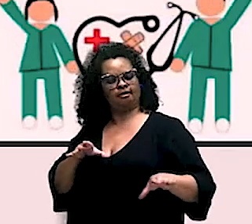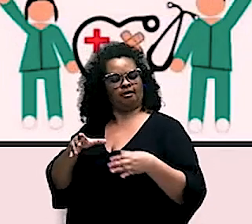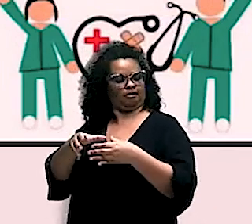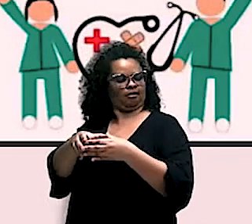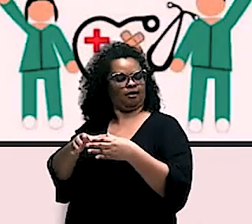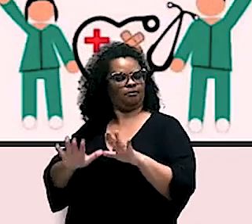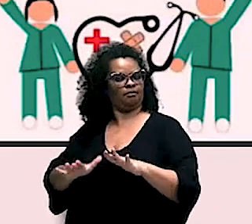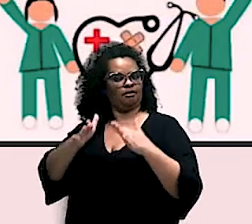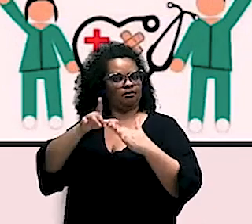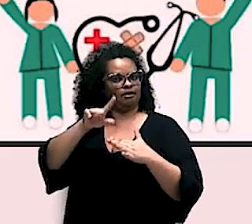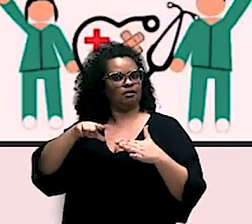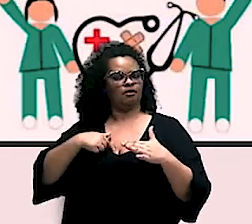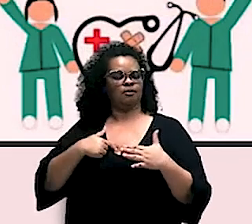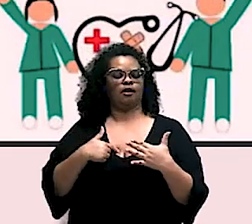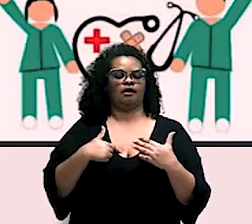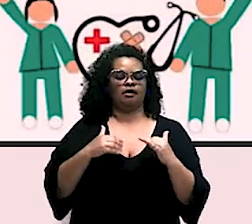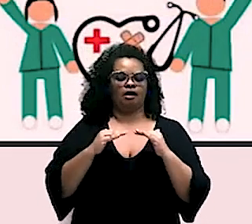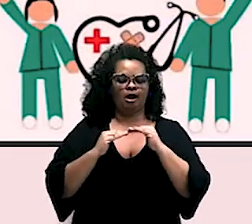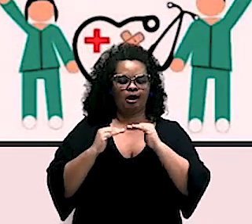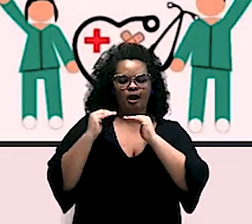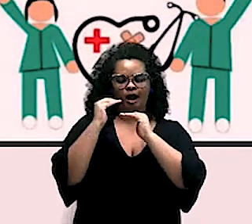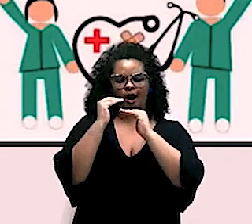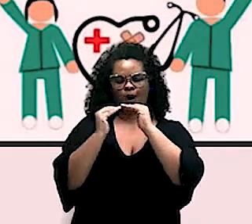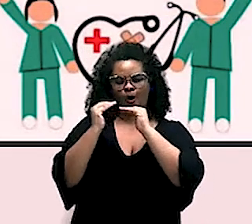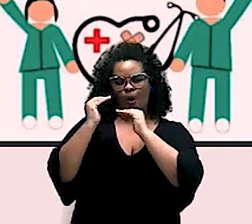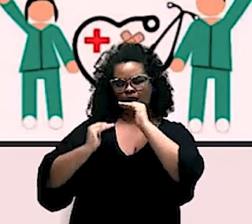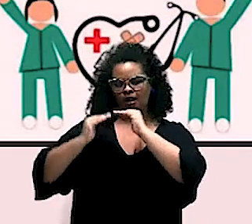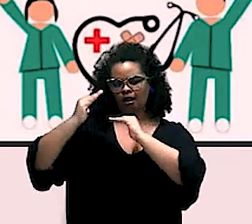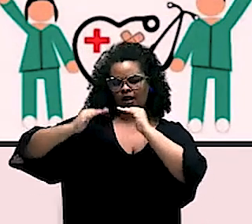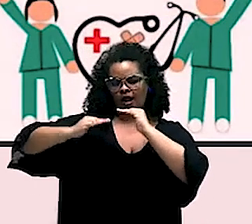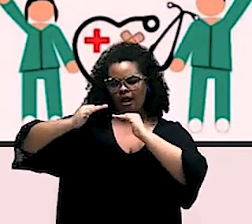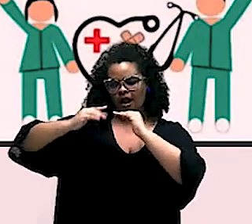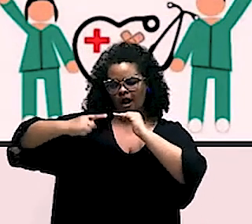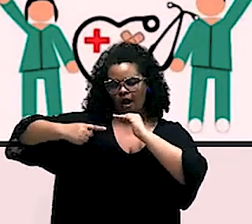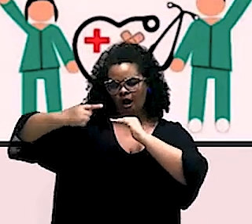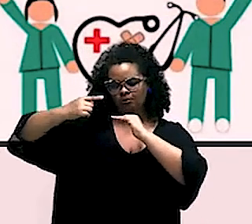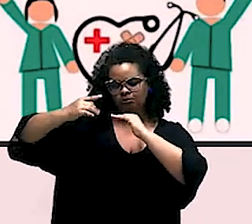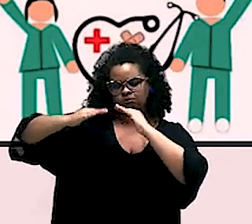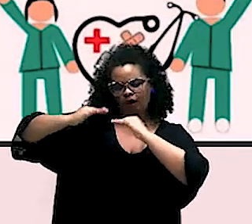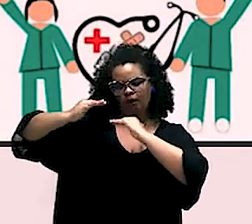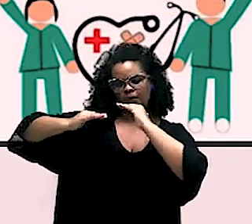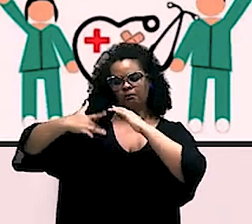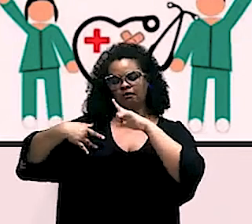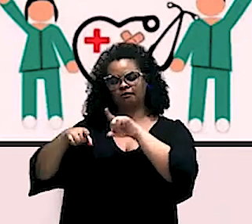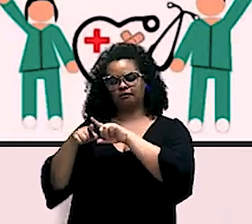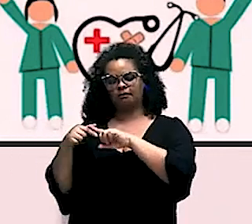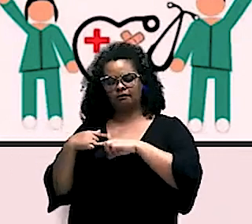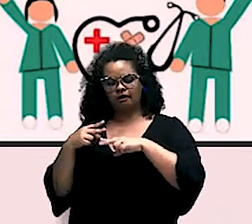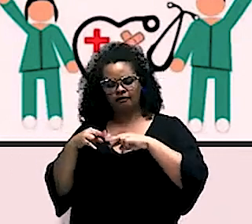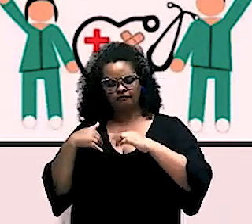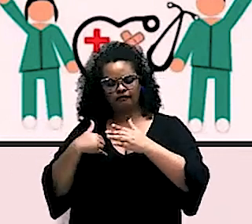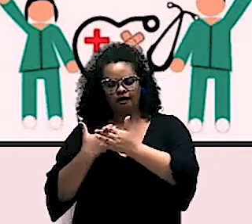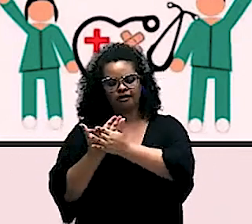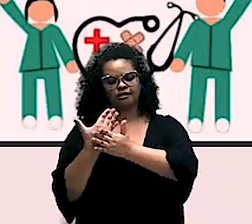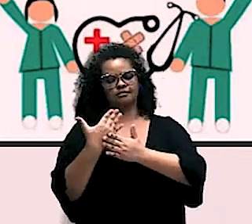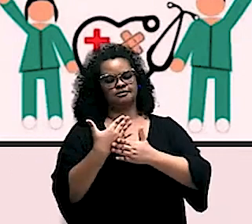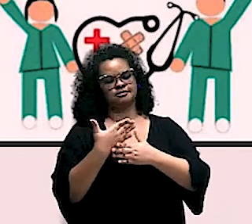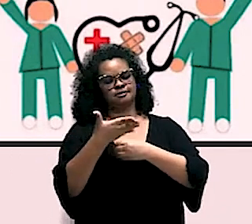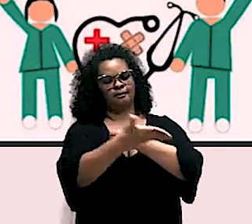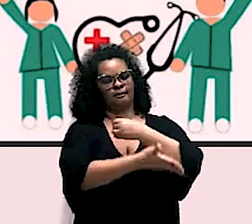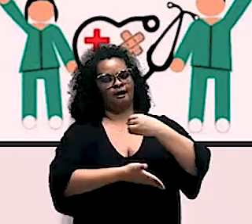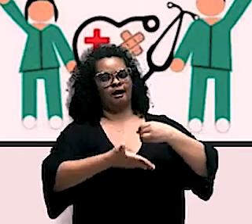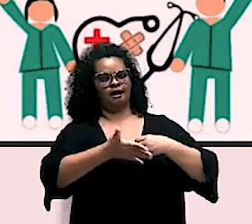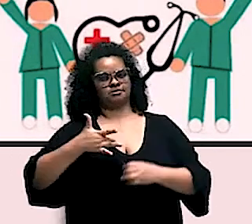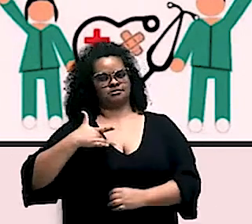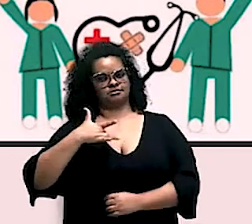Então, realmente é um nível muito importante, porque, na prática, tudo passa inicialmente pela atenção básica, né,